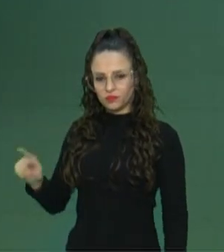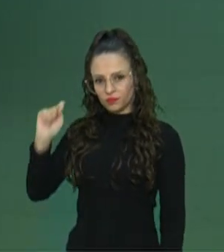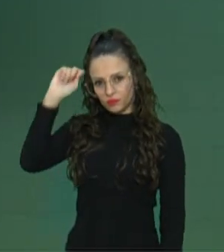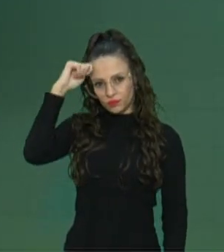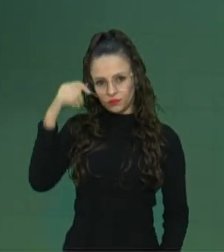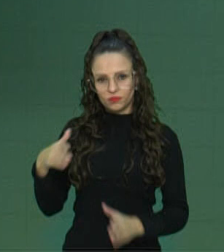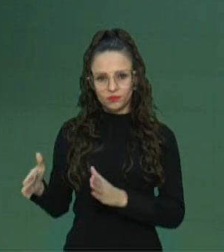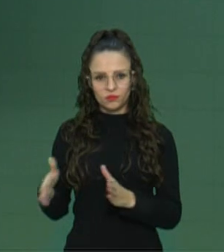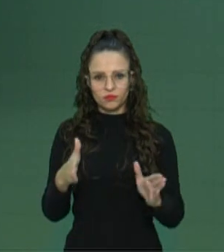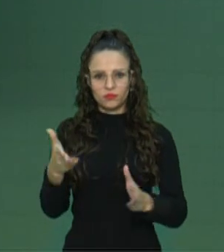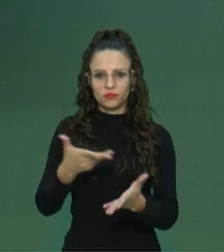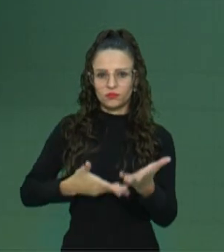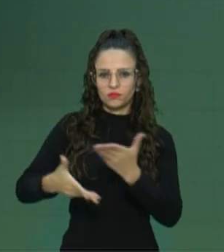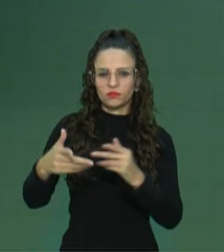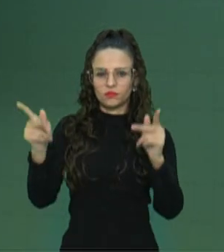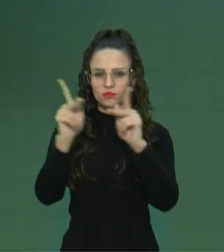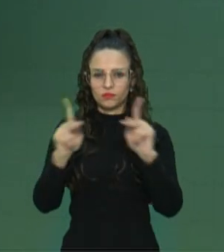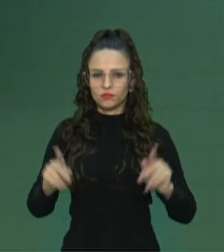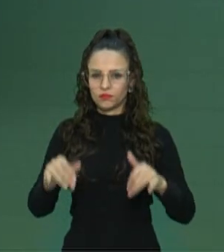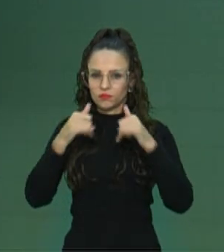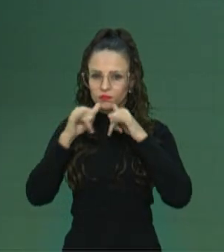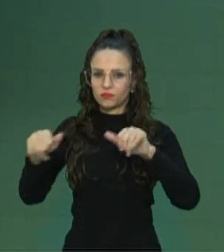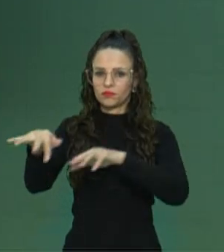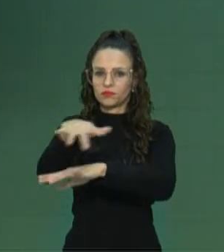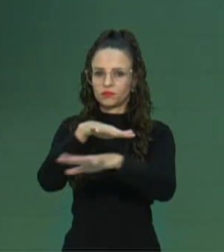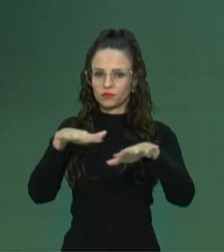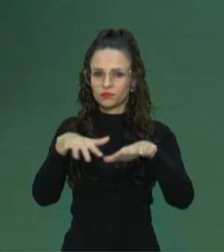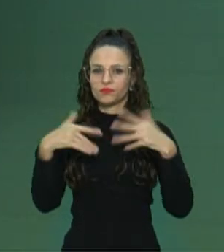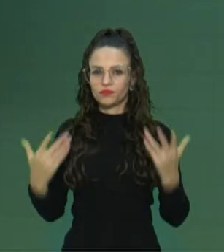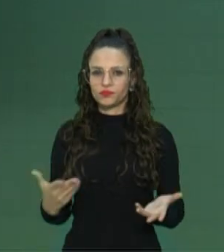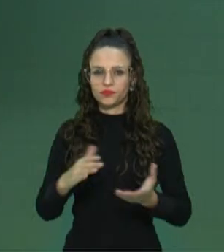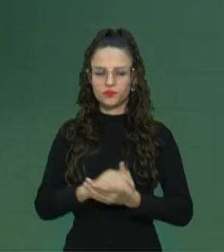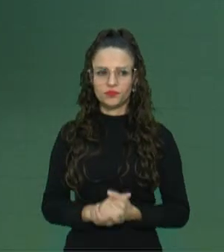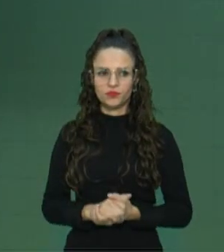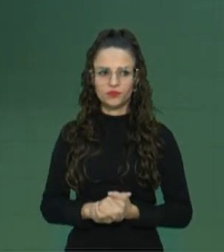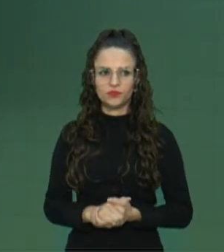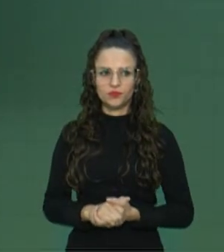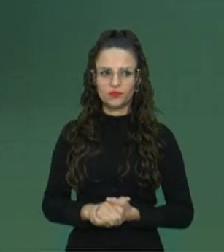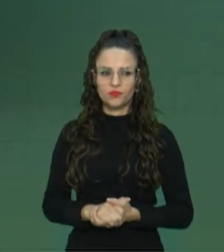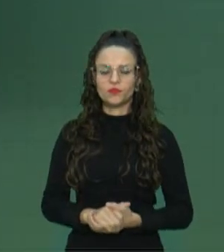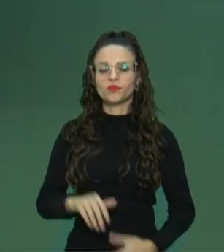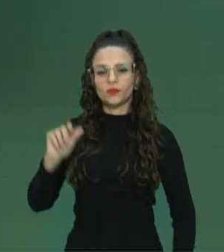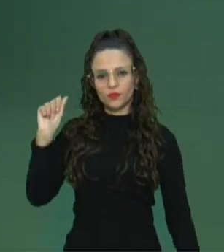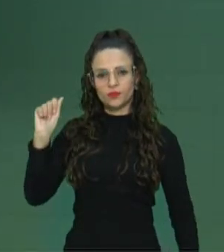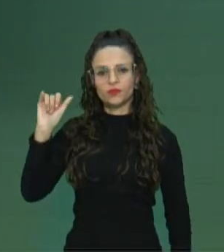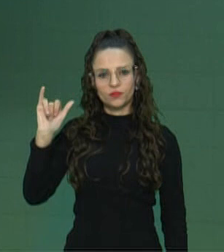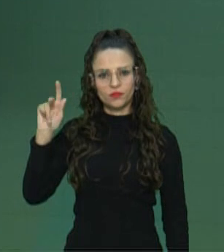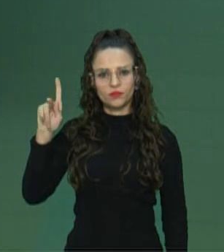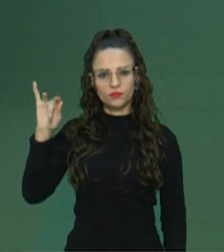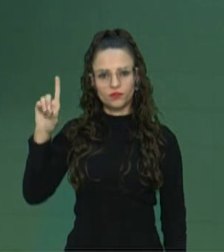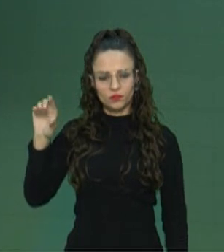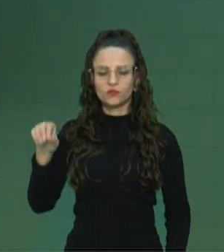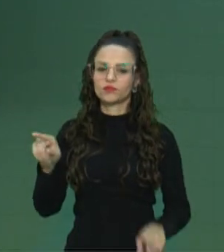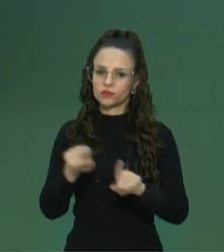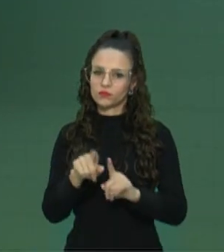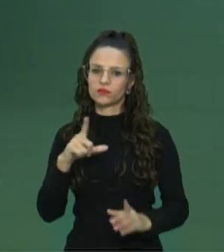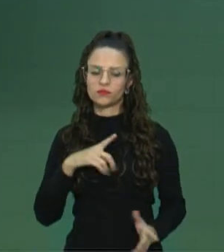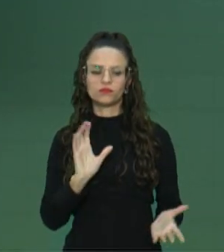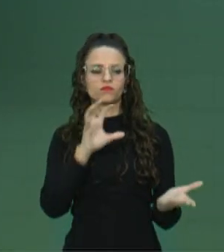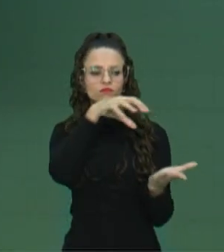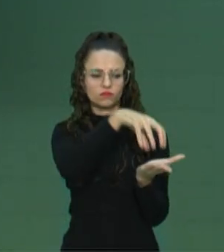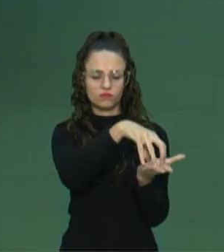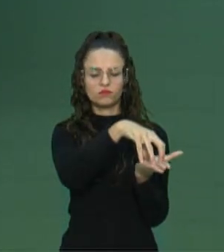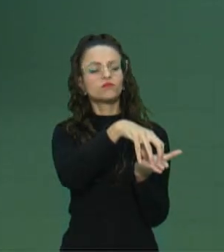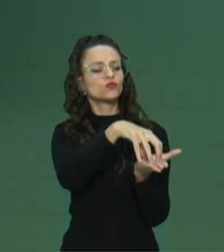harmonização da energia. Então, assim como dentro das 2 modalidades, né, o Aikido também existem entidades que